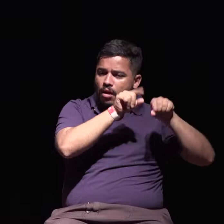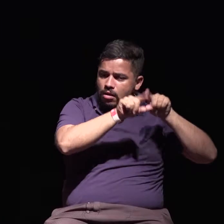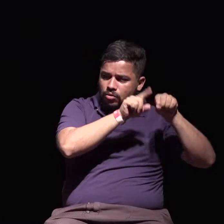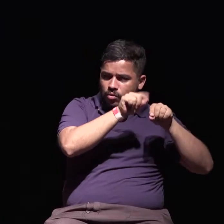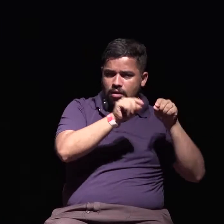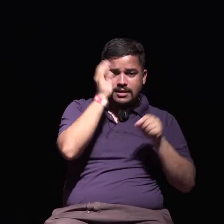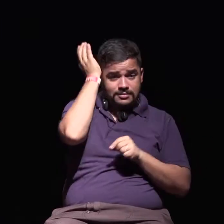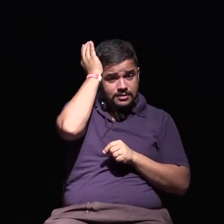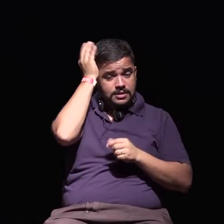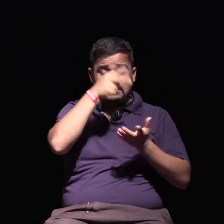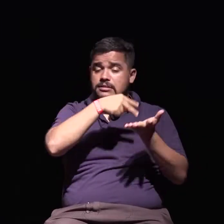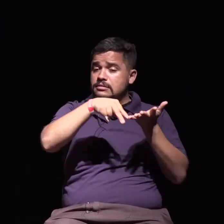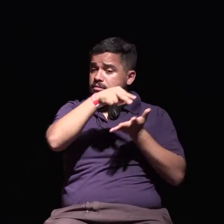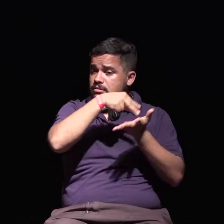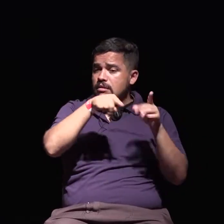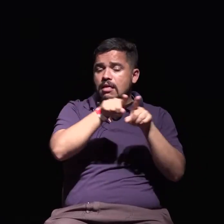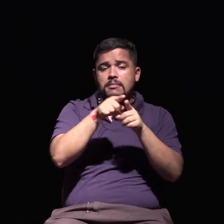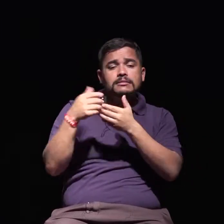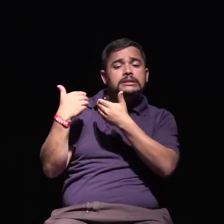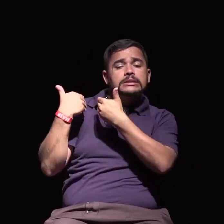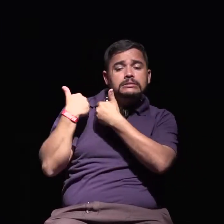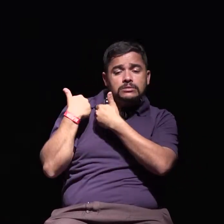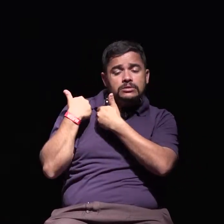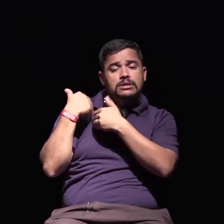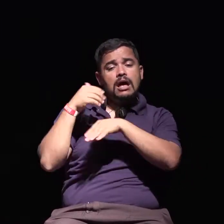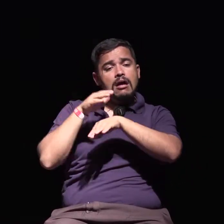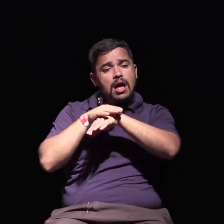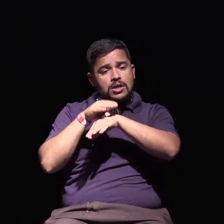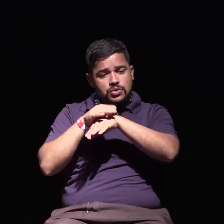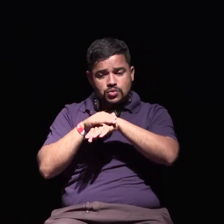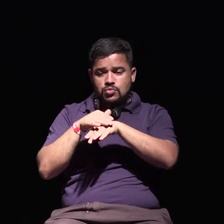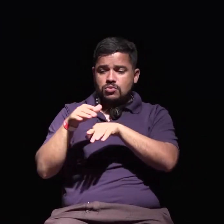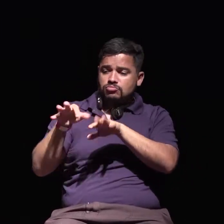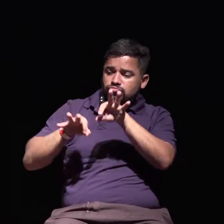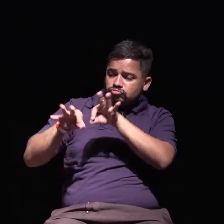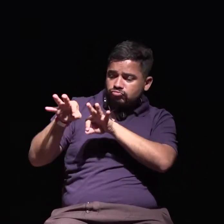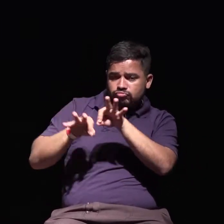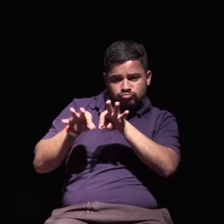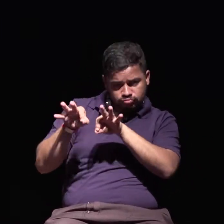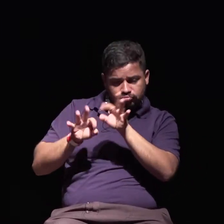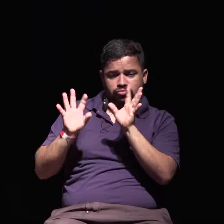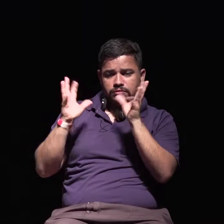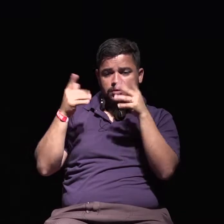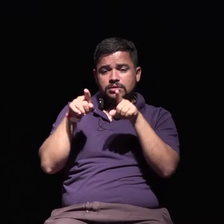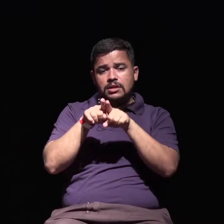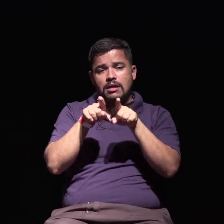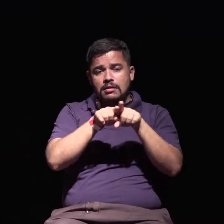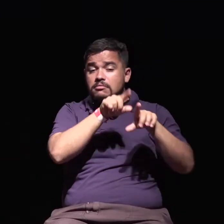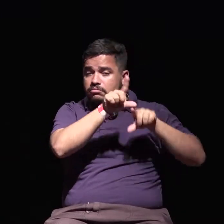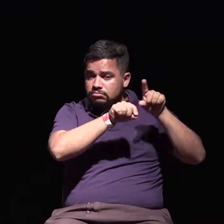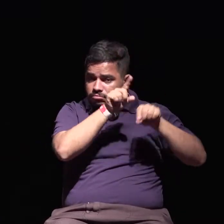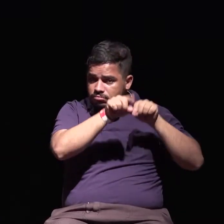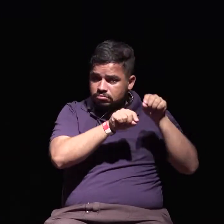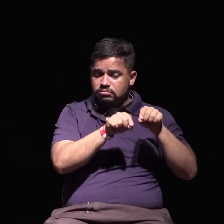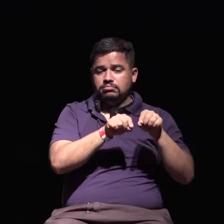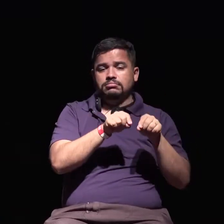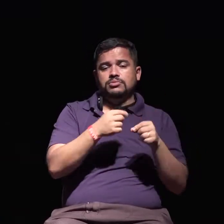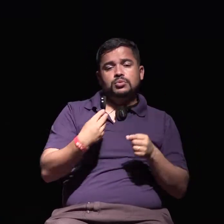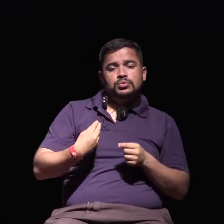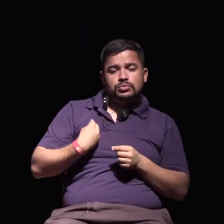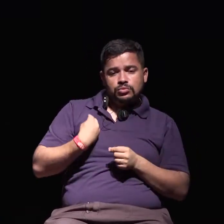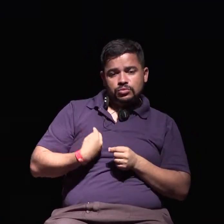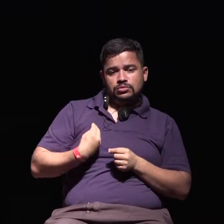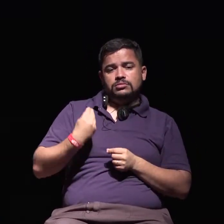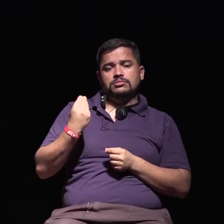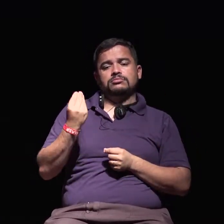de Dança, sendo responsável pelas ações formativas do evento. Foi co-curadora do evento Modos de Existir